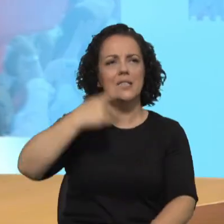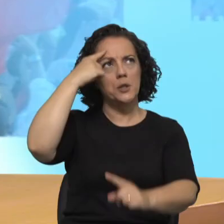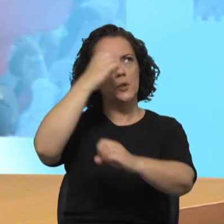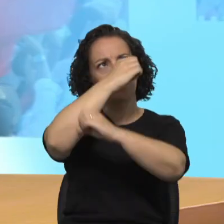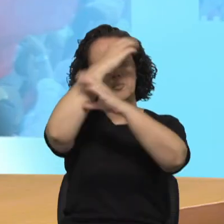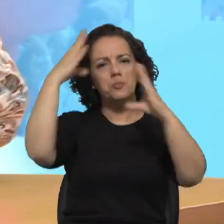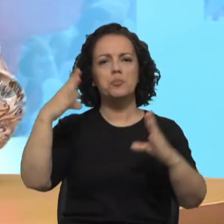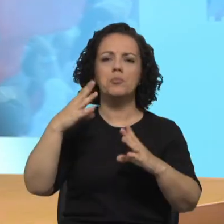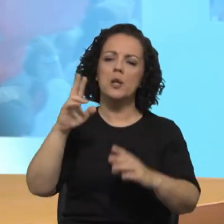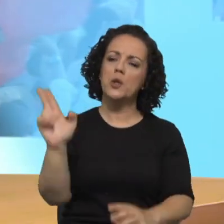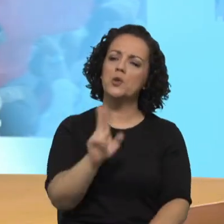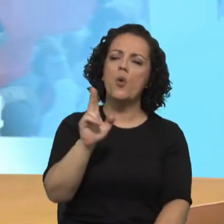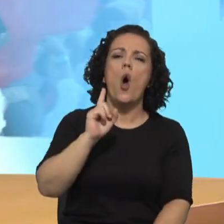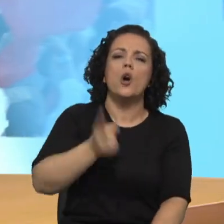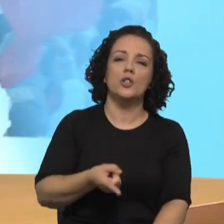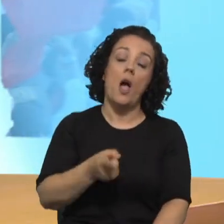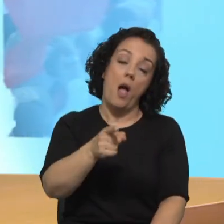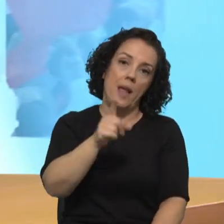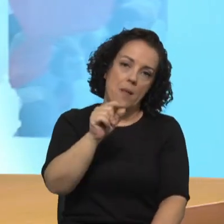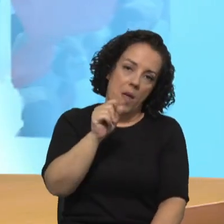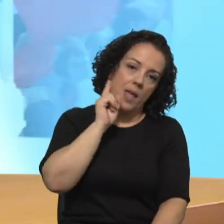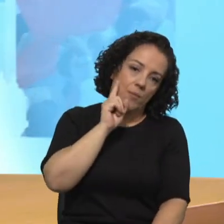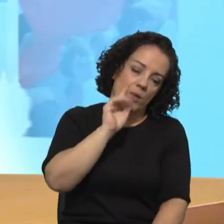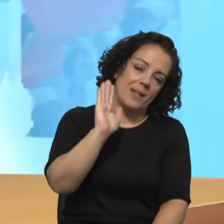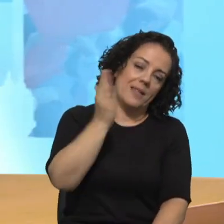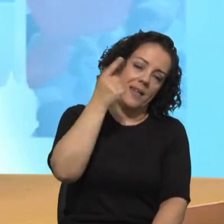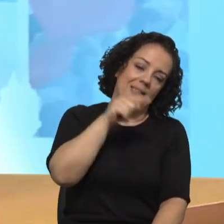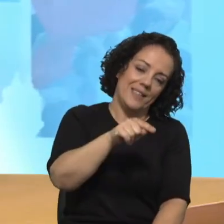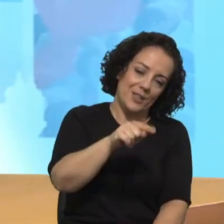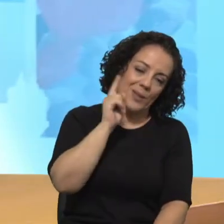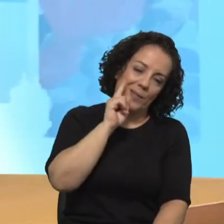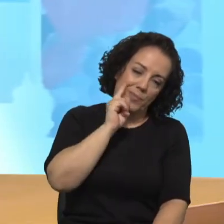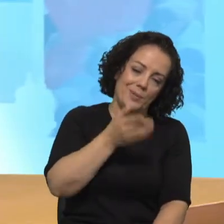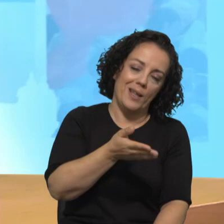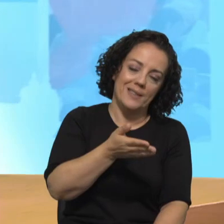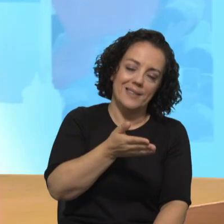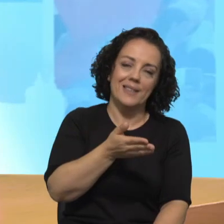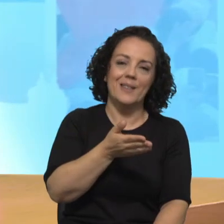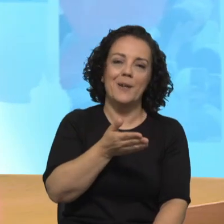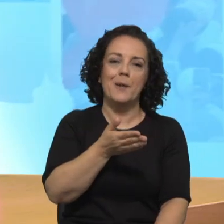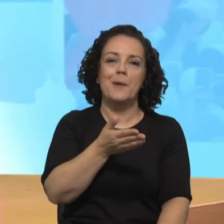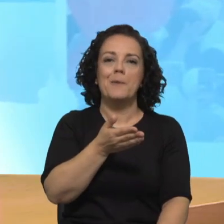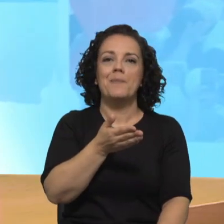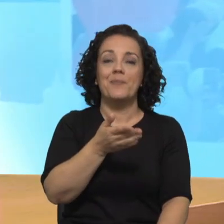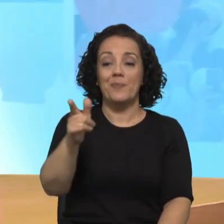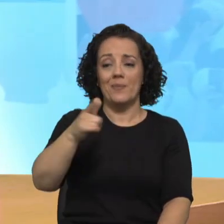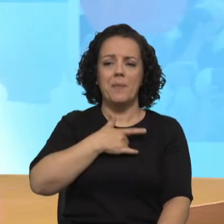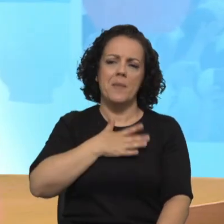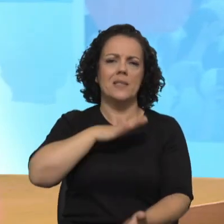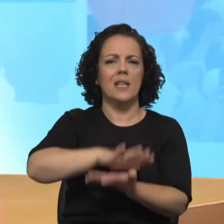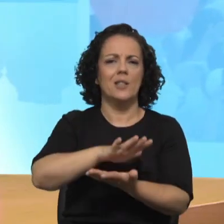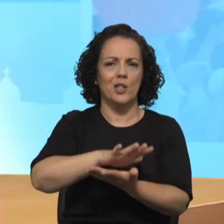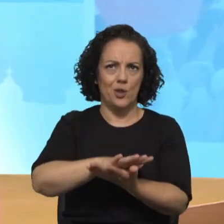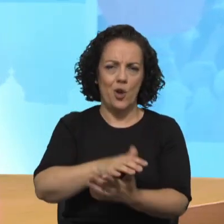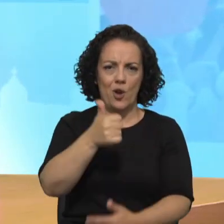quer dizer, pronto, isso eu acho que é o mais interessante do livro, ainda é mais interessante do que o próprio livro, é que a editora, que é